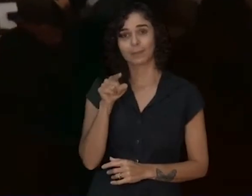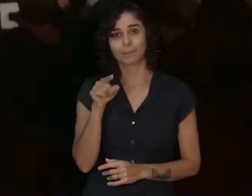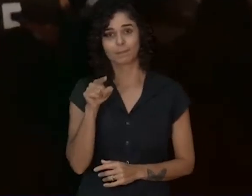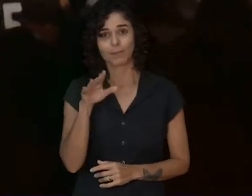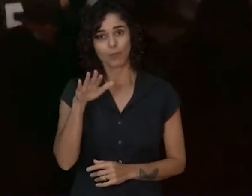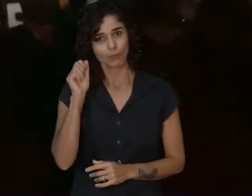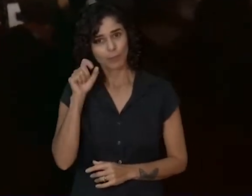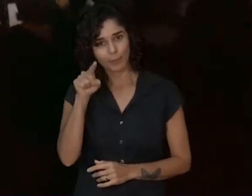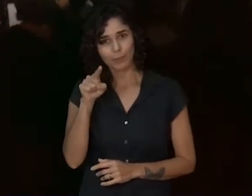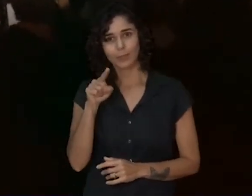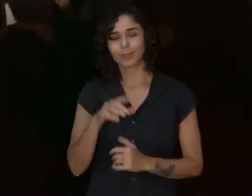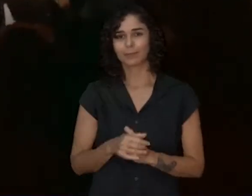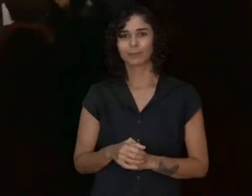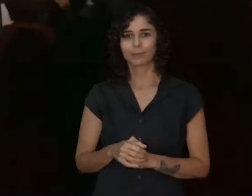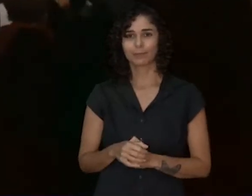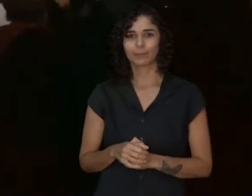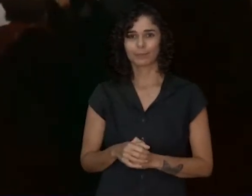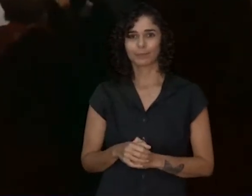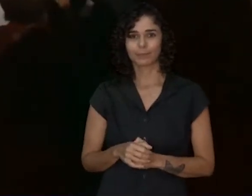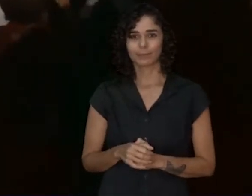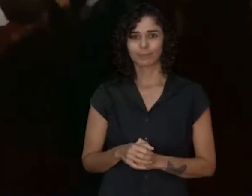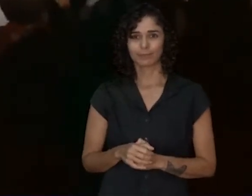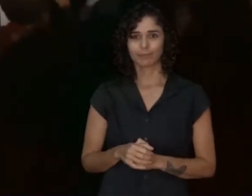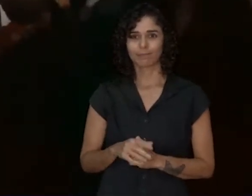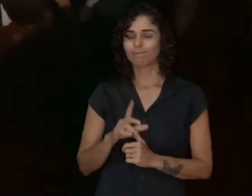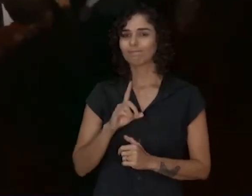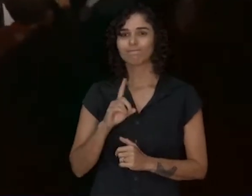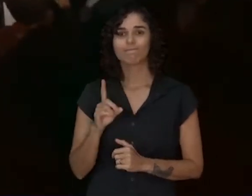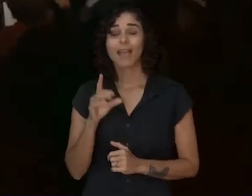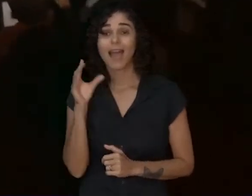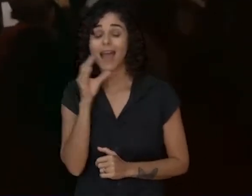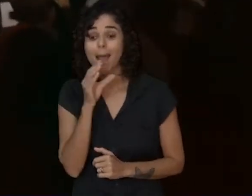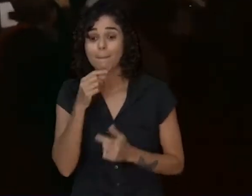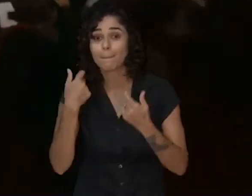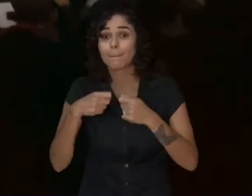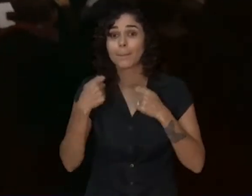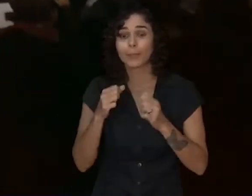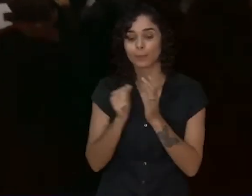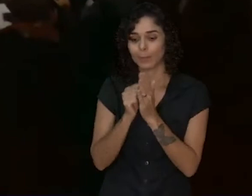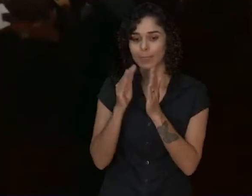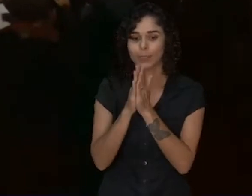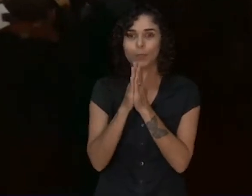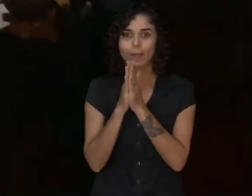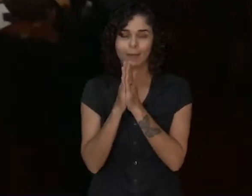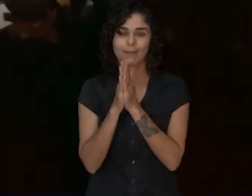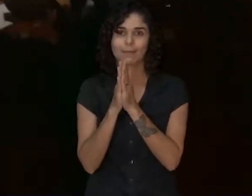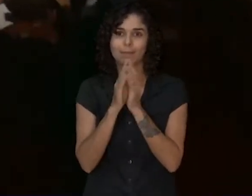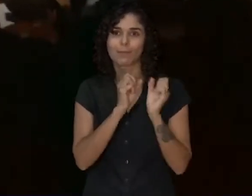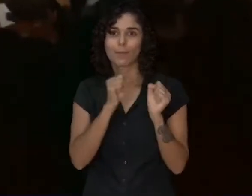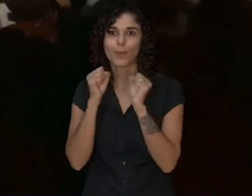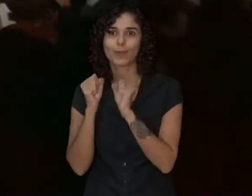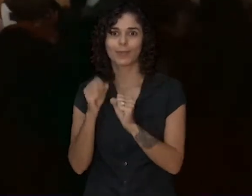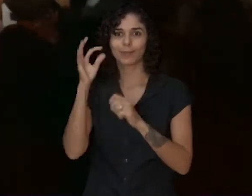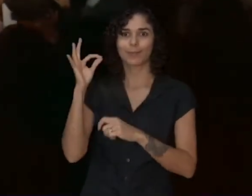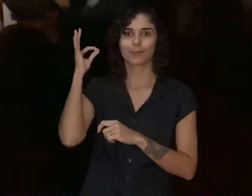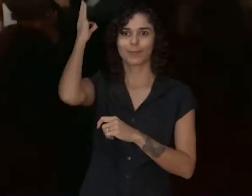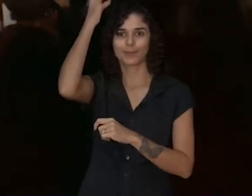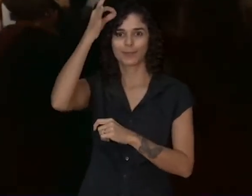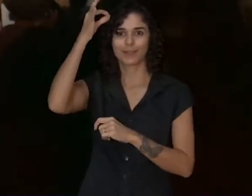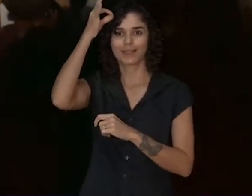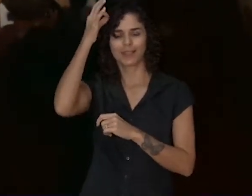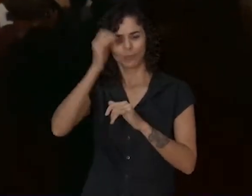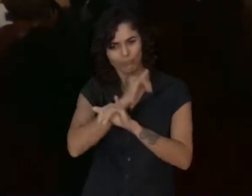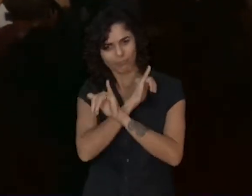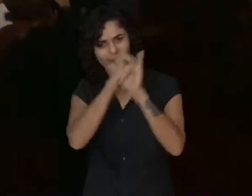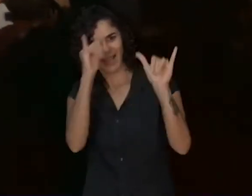Não seja lento em orar no Espírito por eles. Não seja lento em